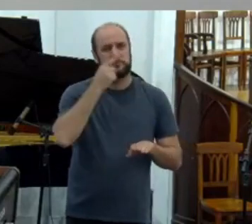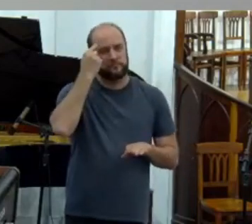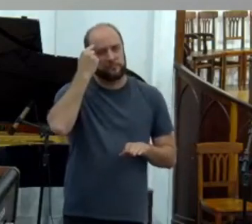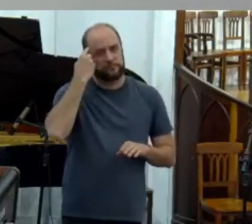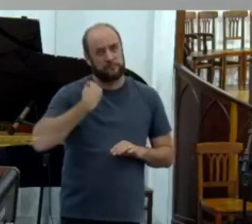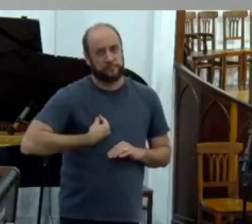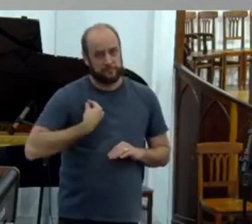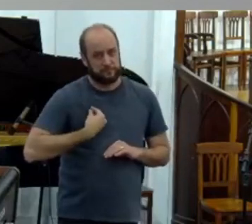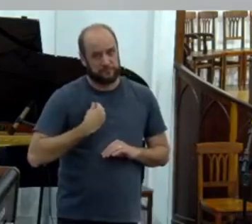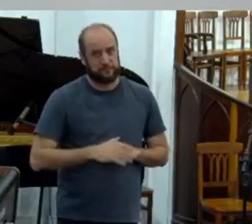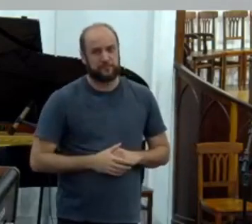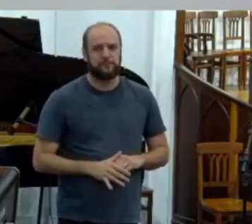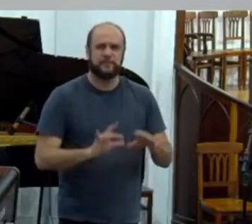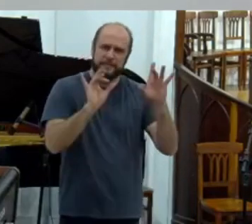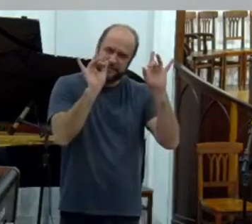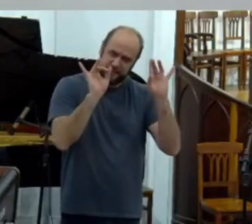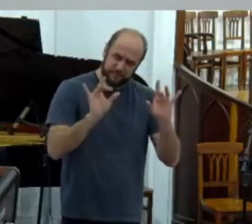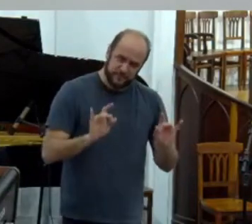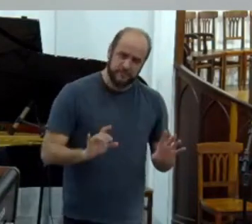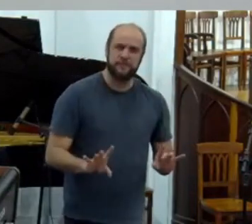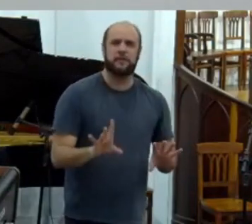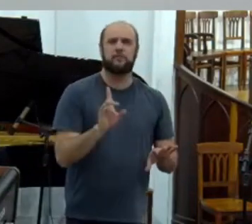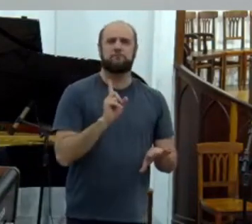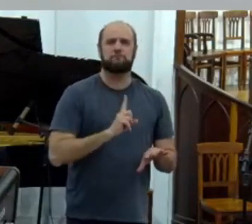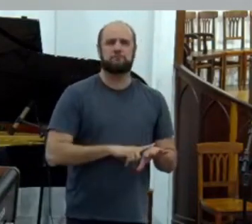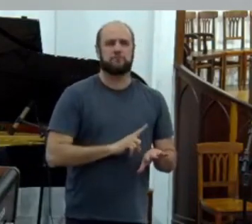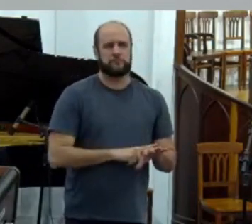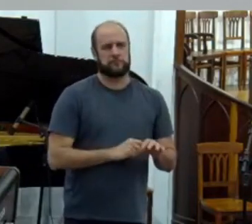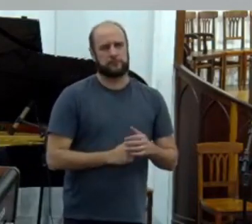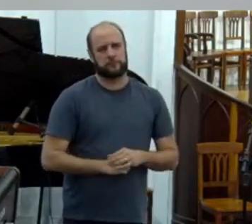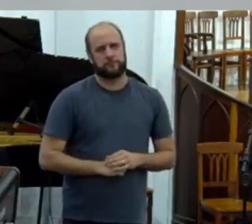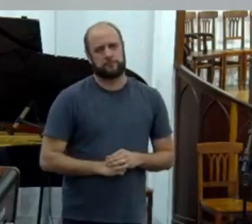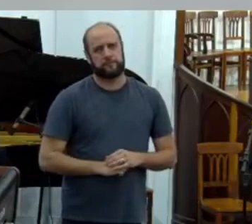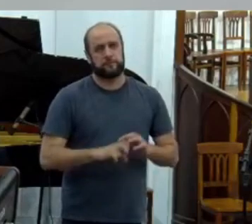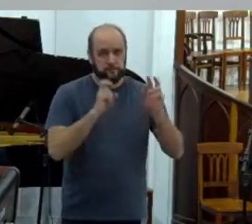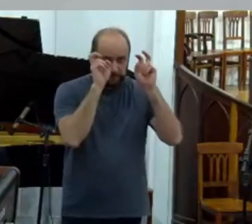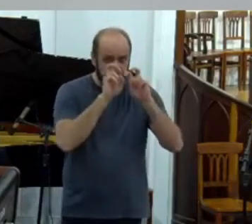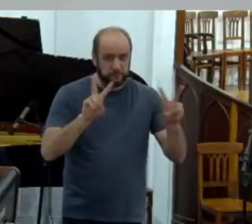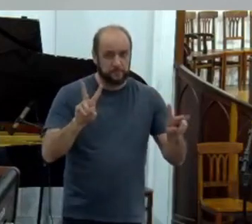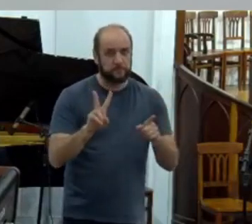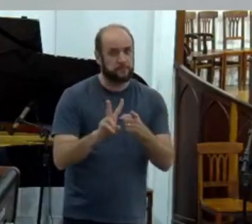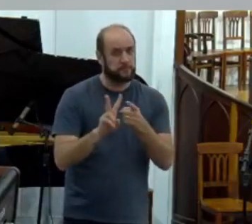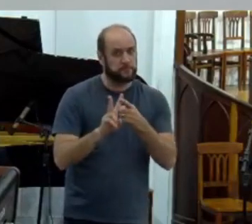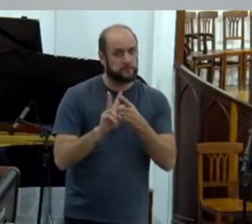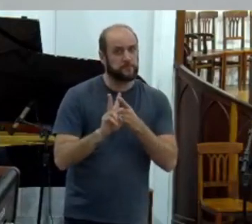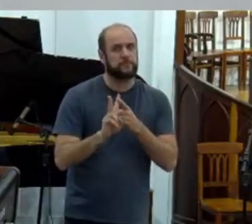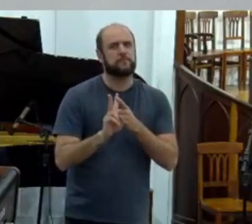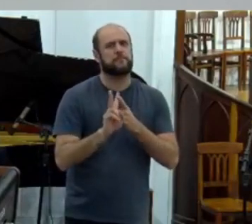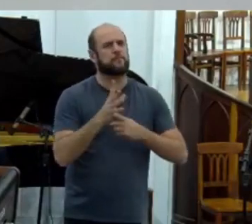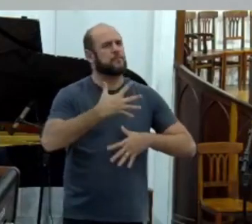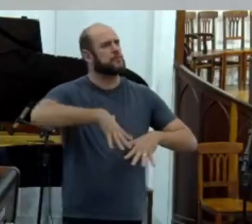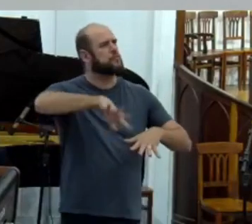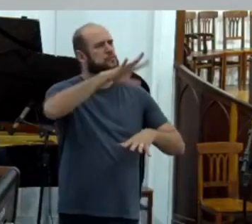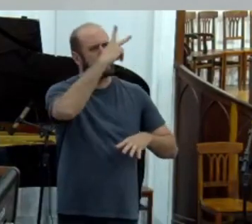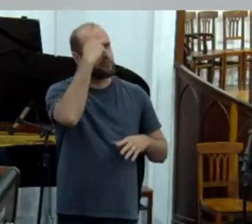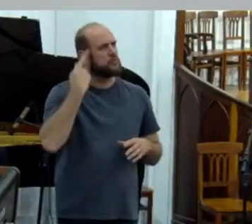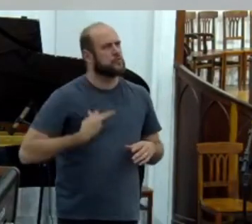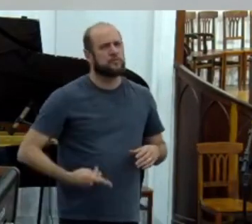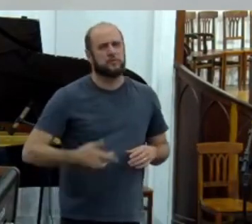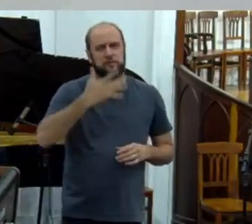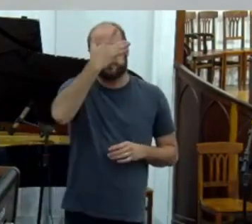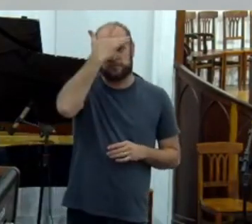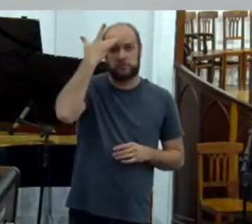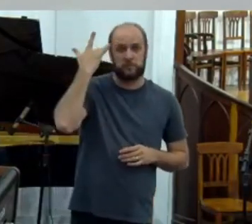vida, especialmente acerca do tempo. Primeira perspectiva que domina toda a humanidade é a perspectiva de que o ser humano